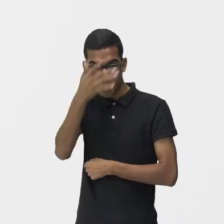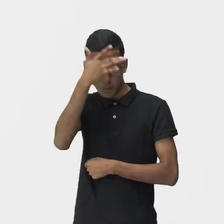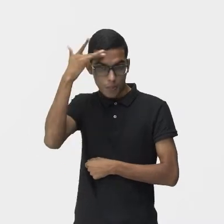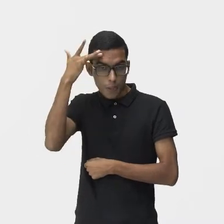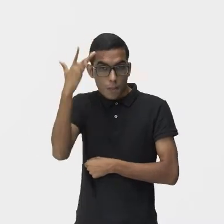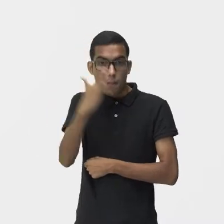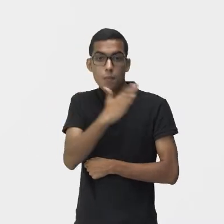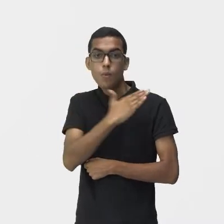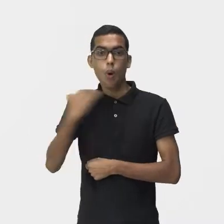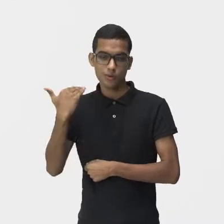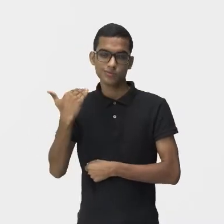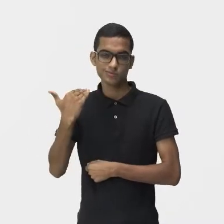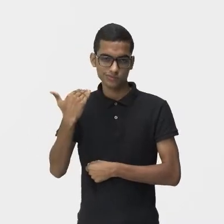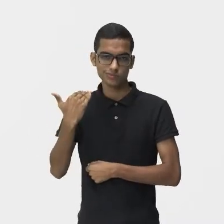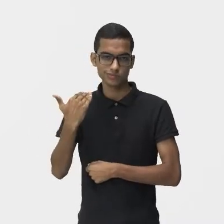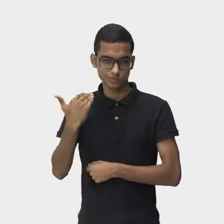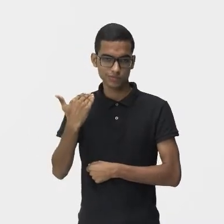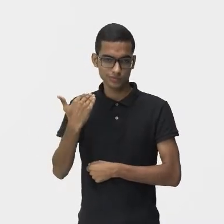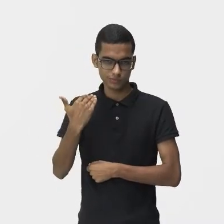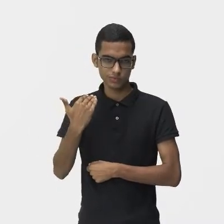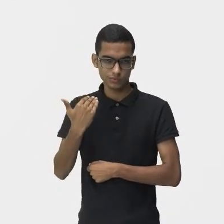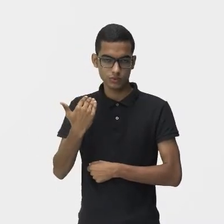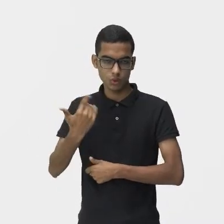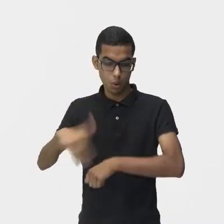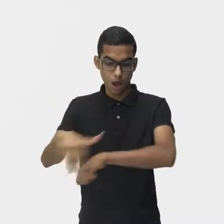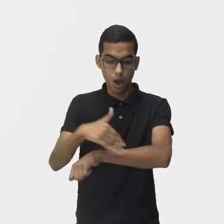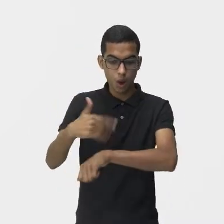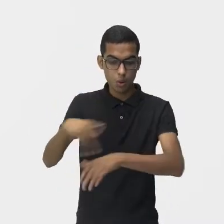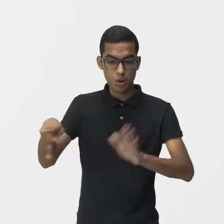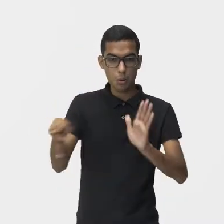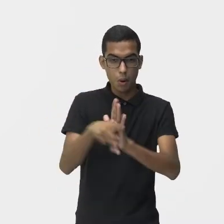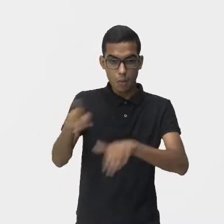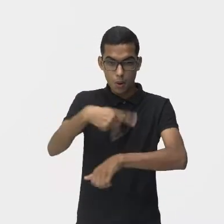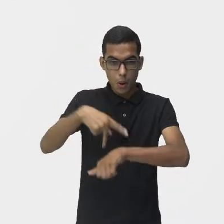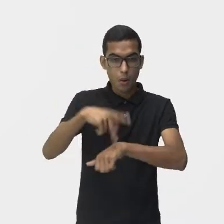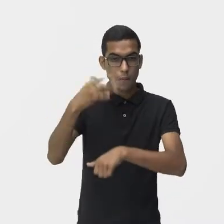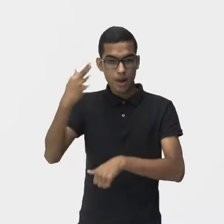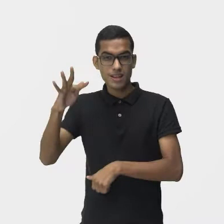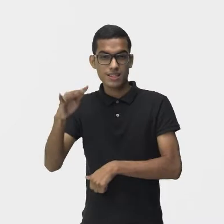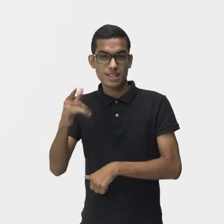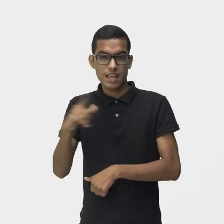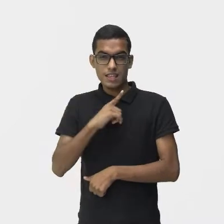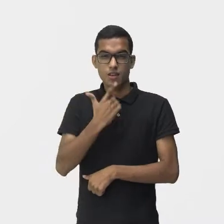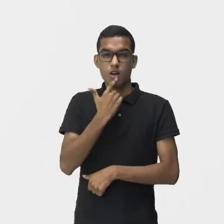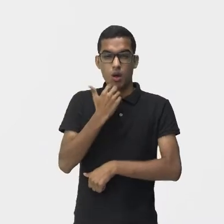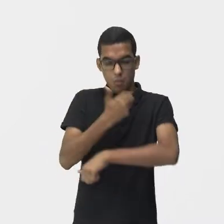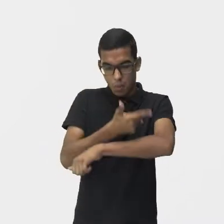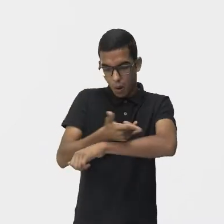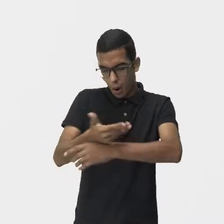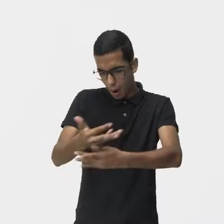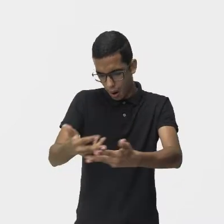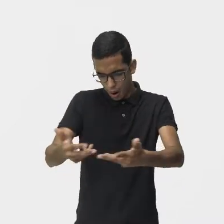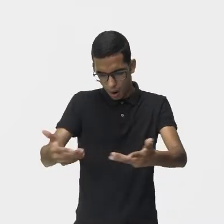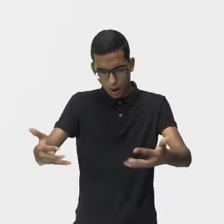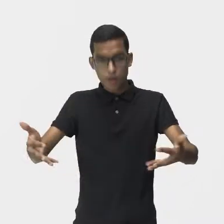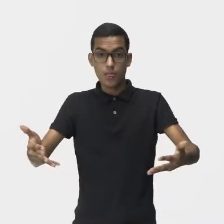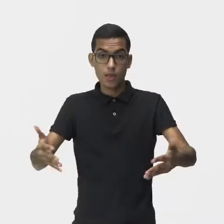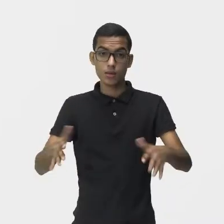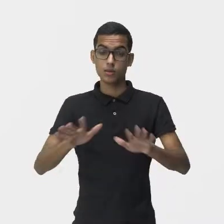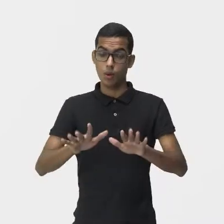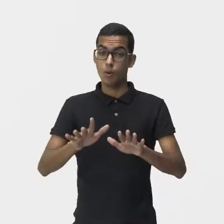de Paris estariam lavadas pelo sangue das pessoas que seriam assassinadas pelos jacobinos. Então,